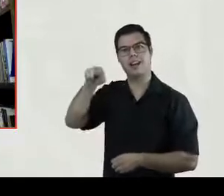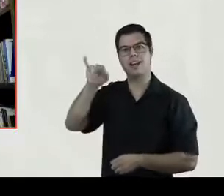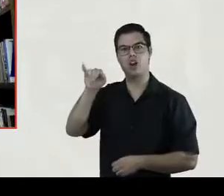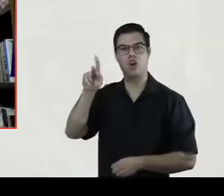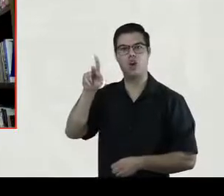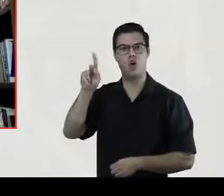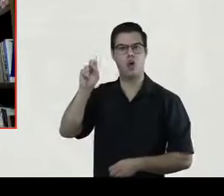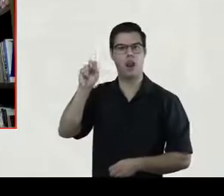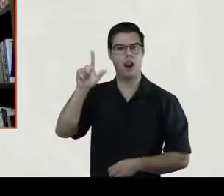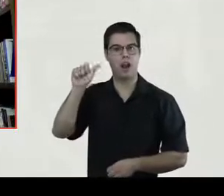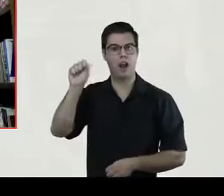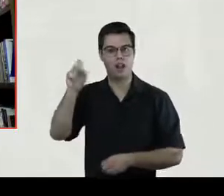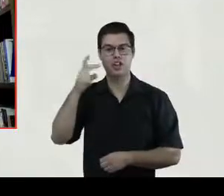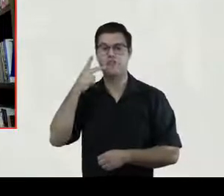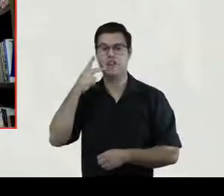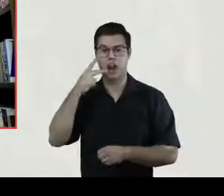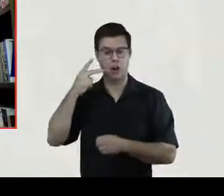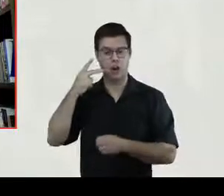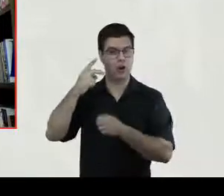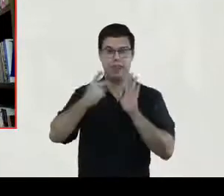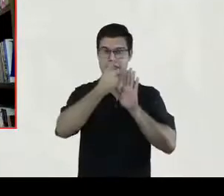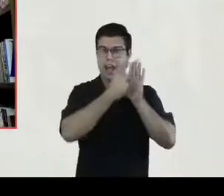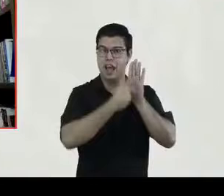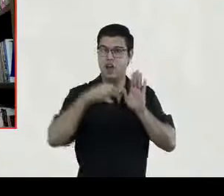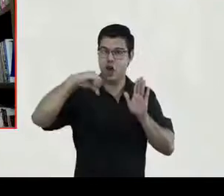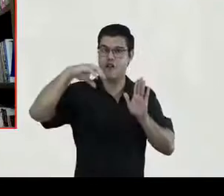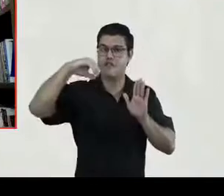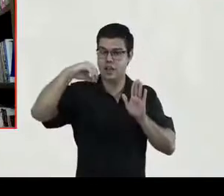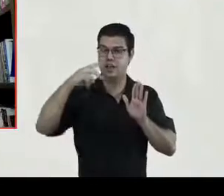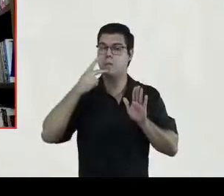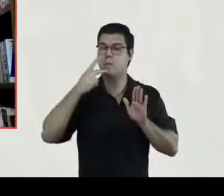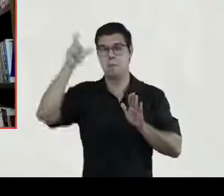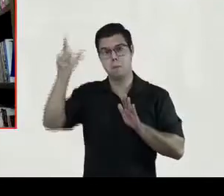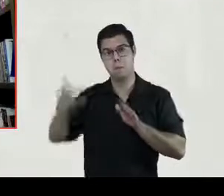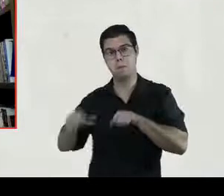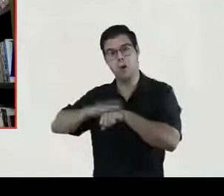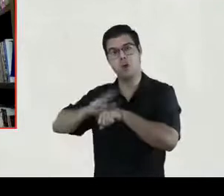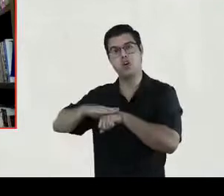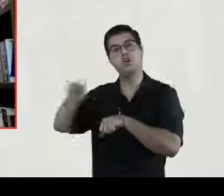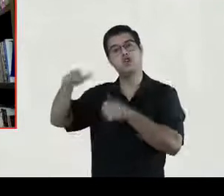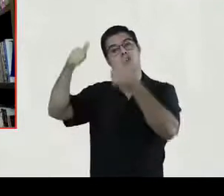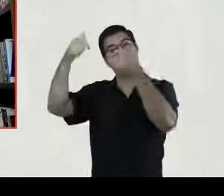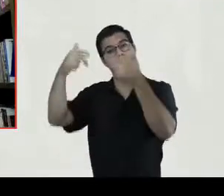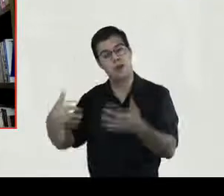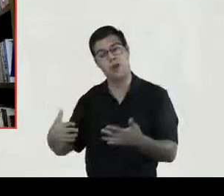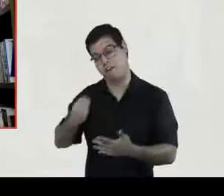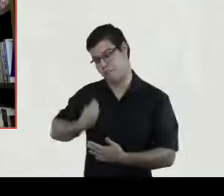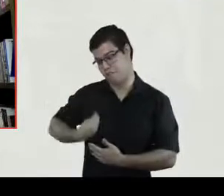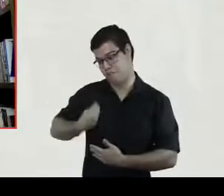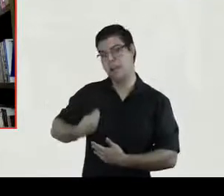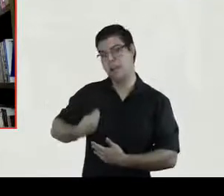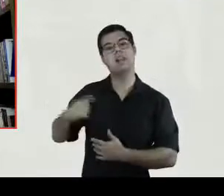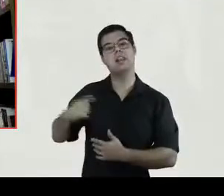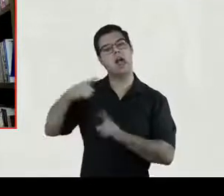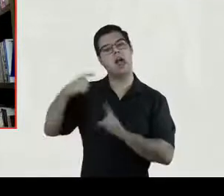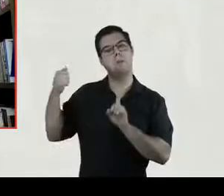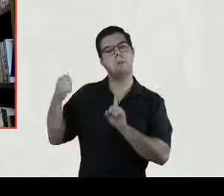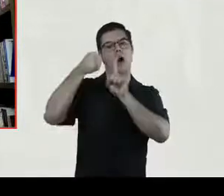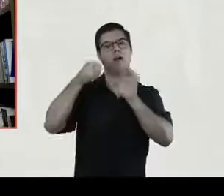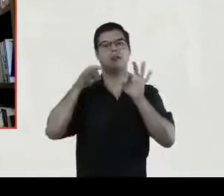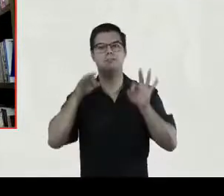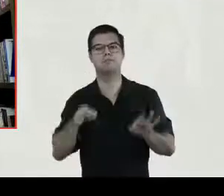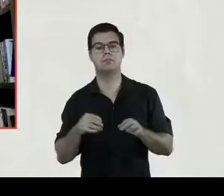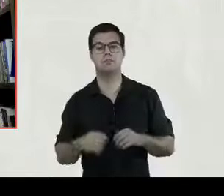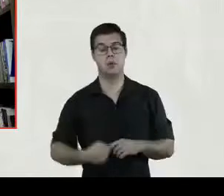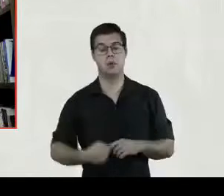90, né, de fato, como ele apontou, de fato, isso vem interferindo demais na nossa vida, né? Então, essa é a primeira coisa que